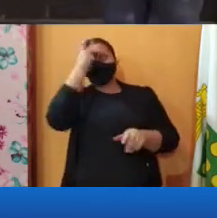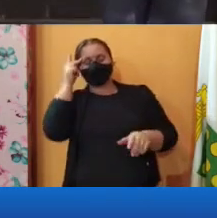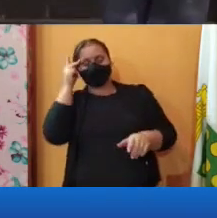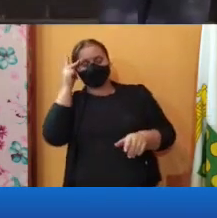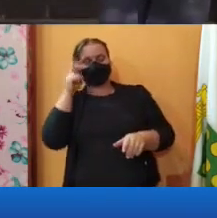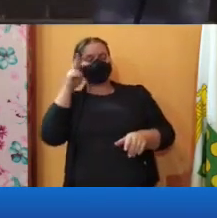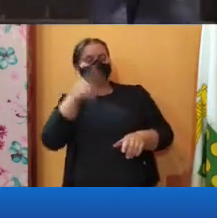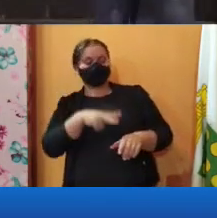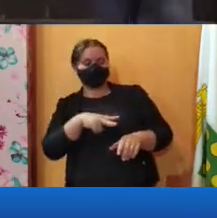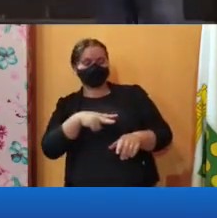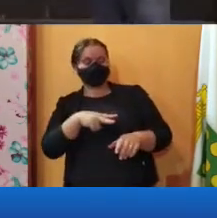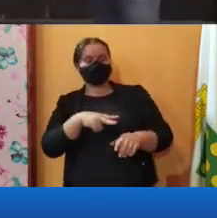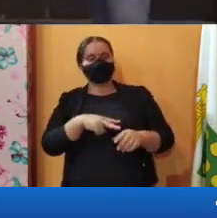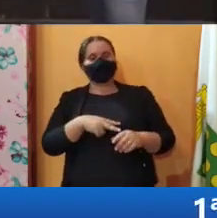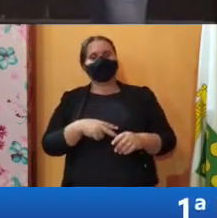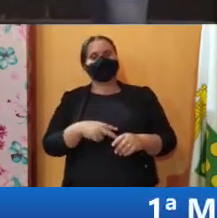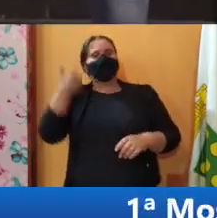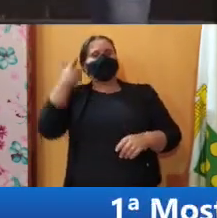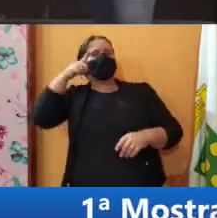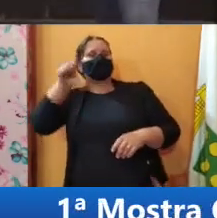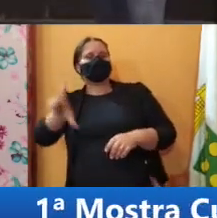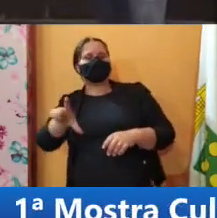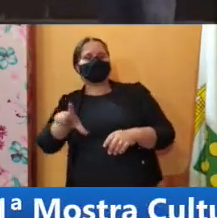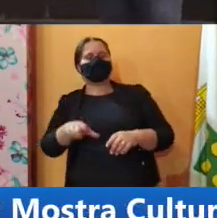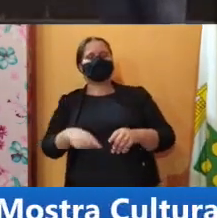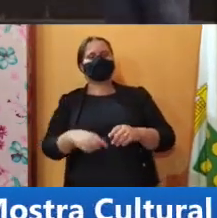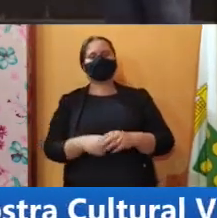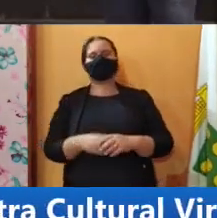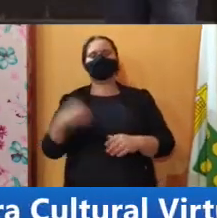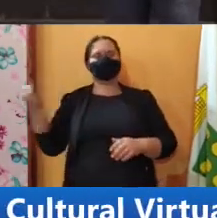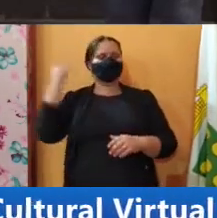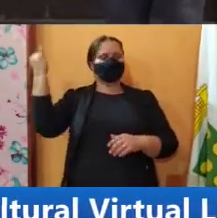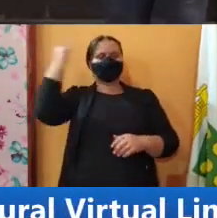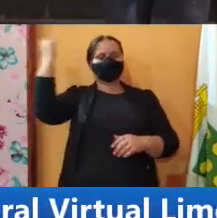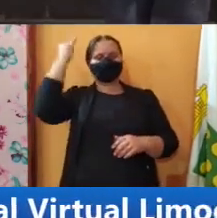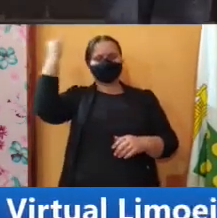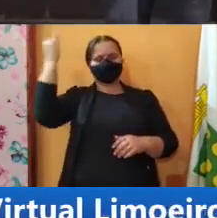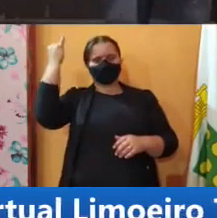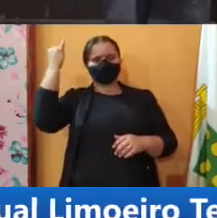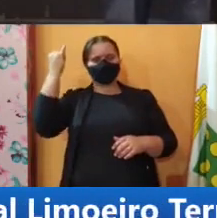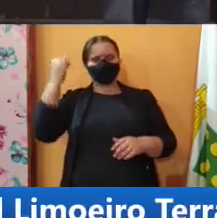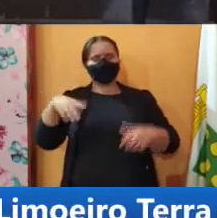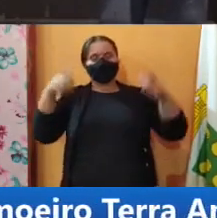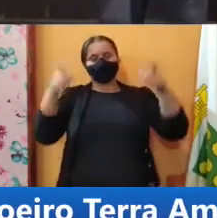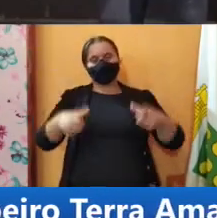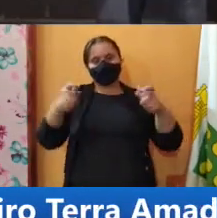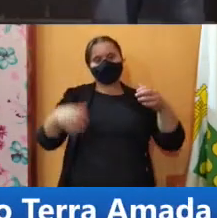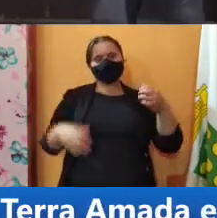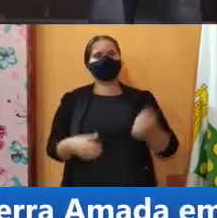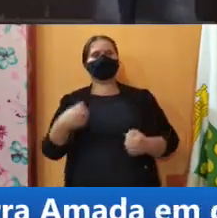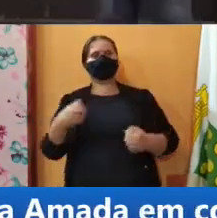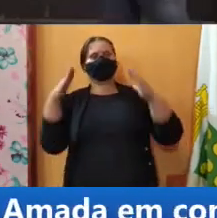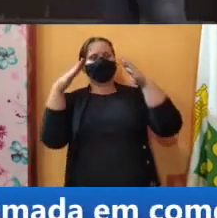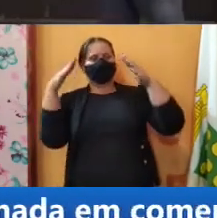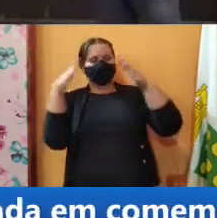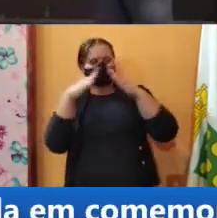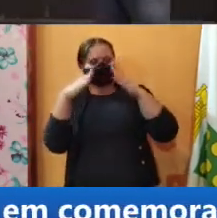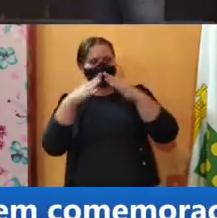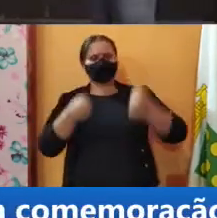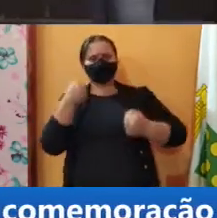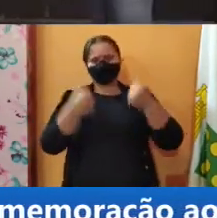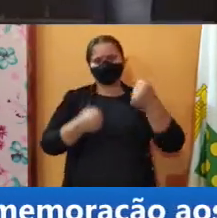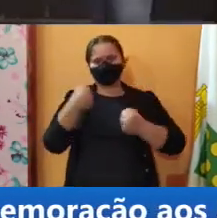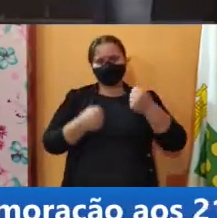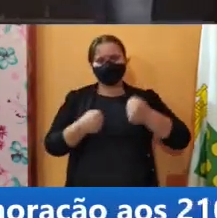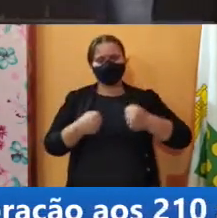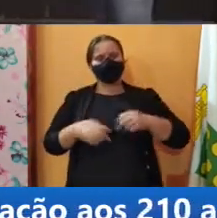pessoas da sua idade a alcançar os marcos previsíveis da vida normal, o carro, a família, a casa,